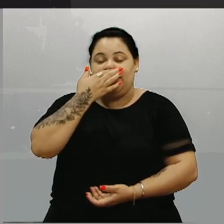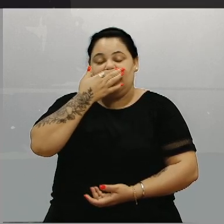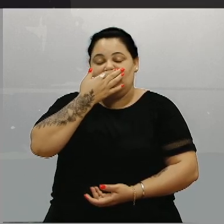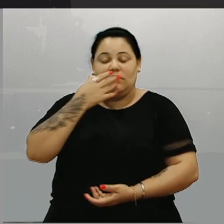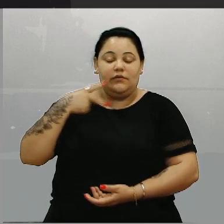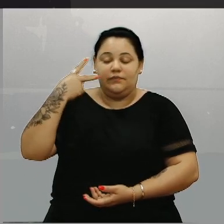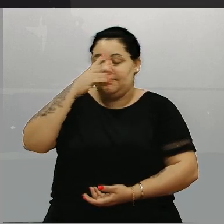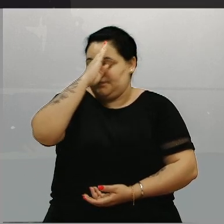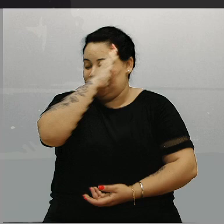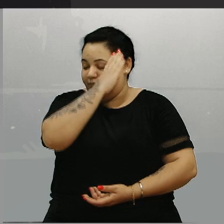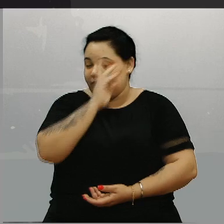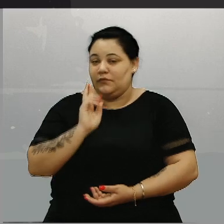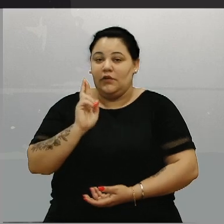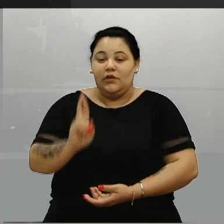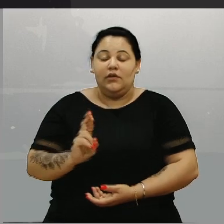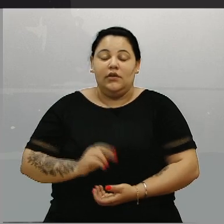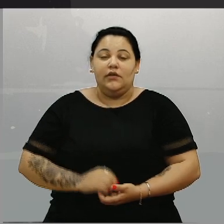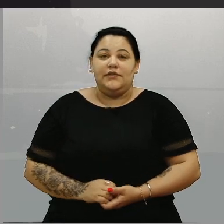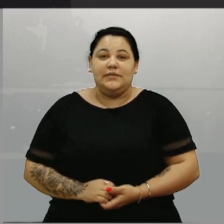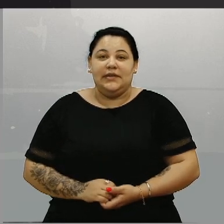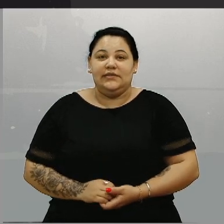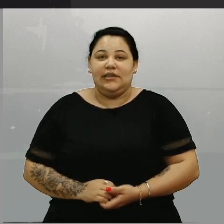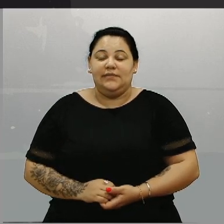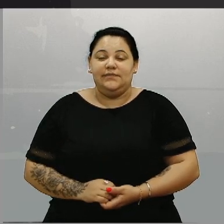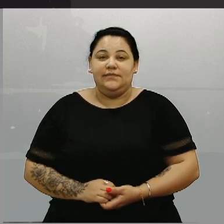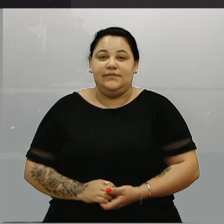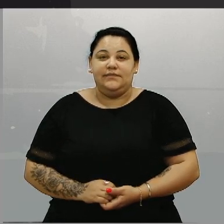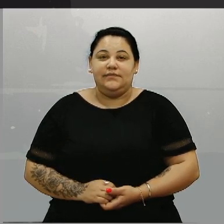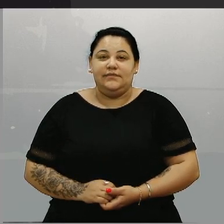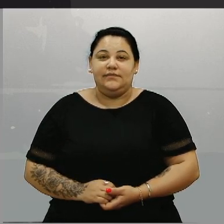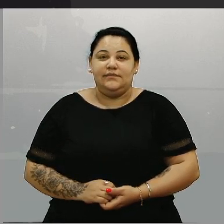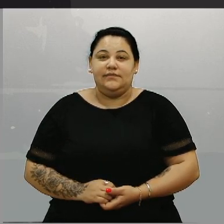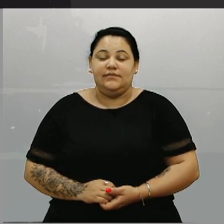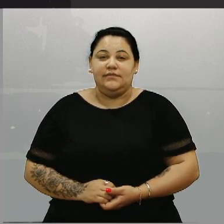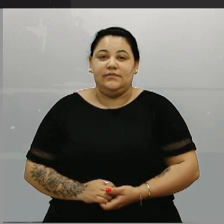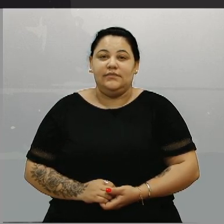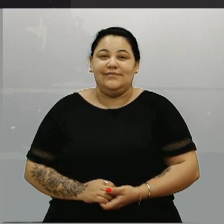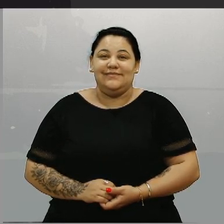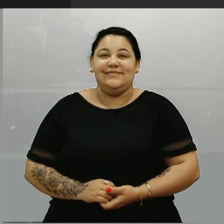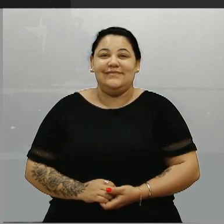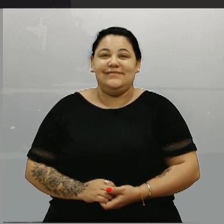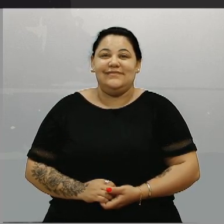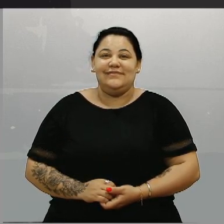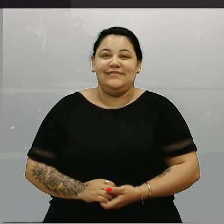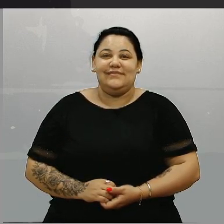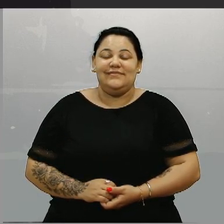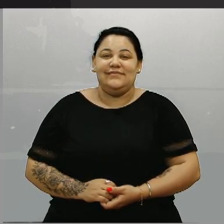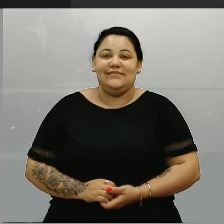Em representação, vereador Bressan, Marisol e Lucas Carinato.